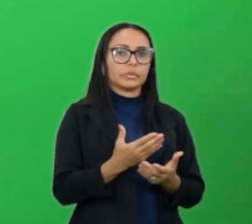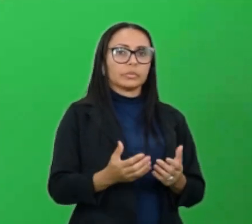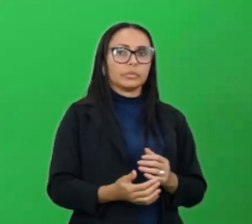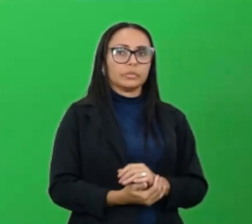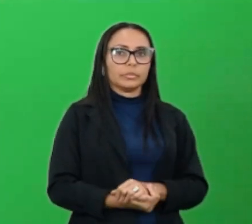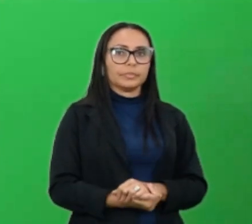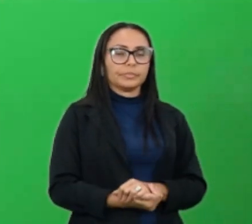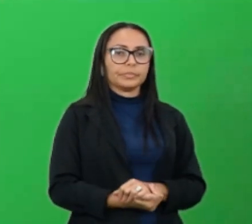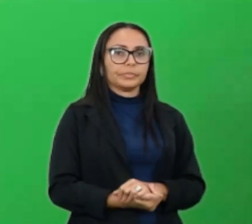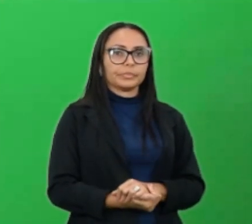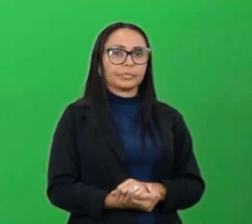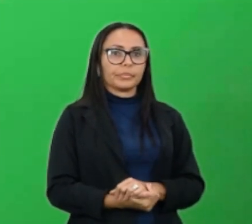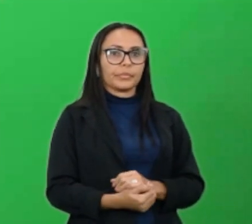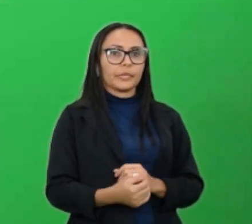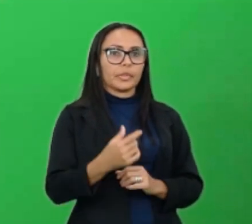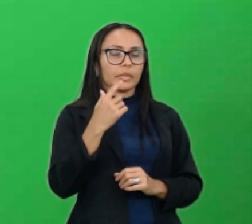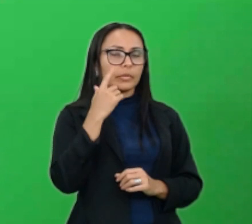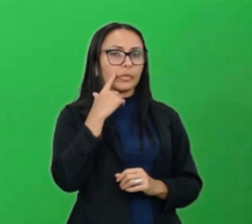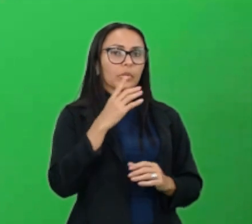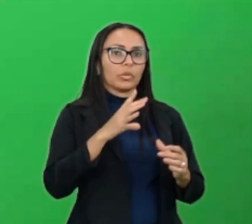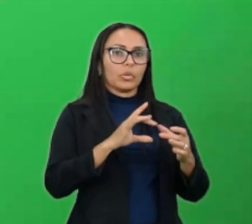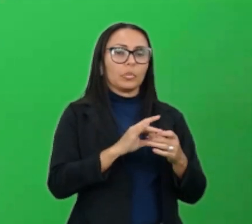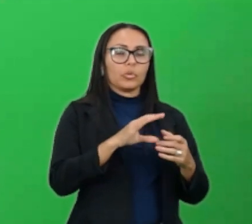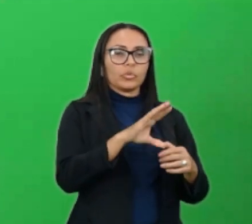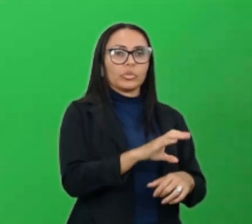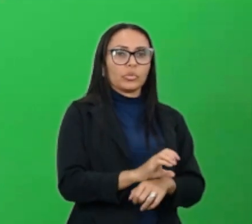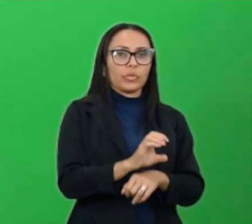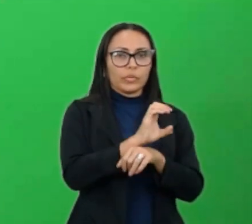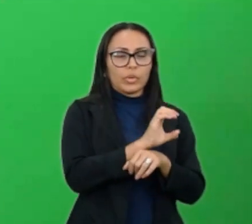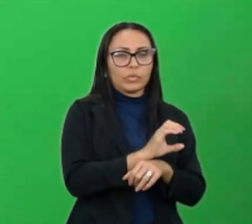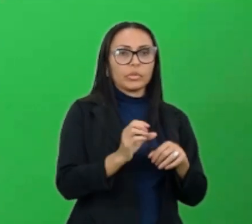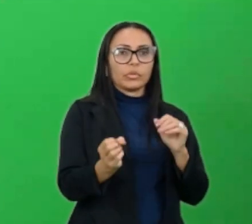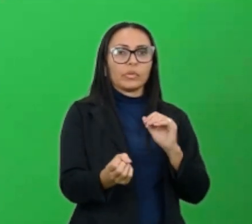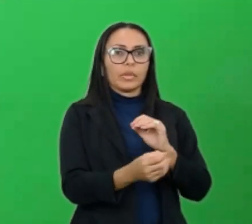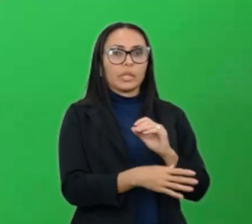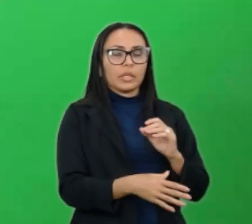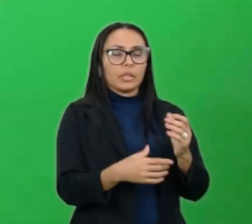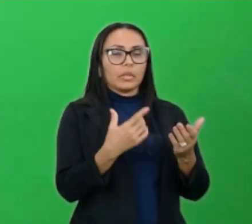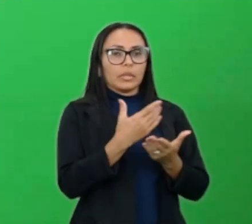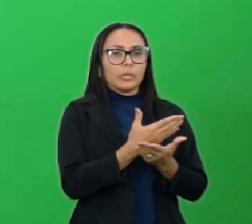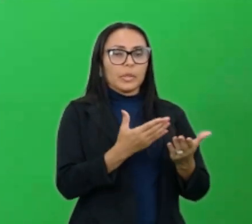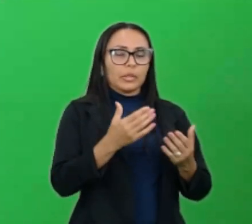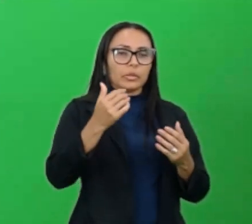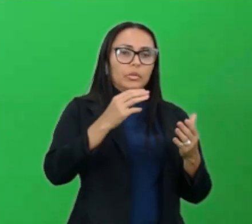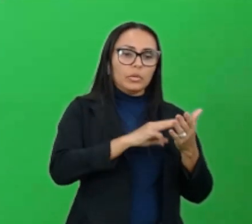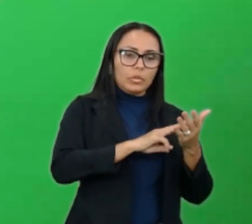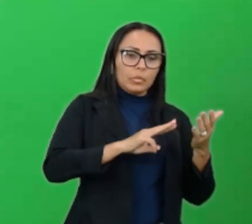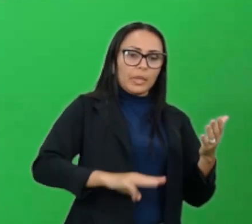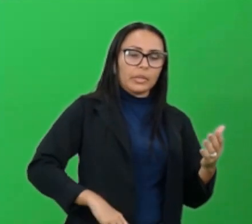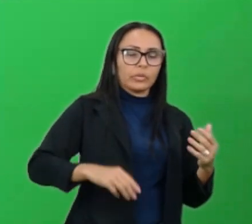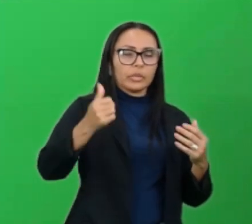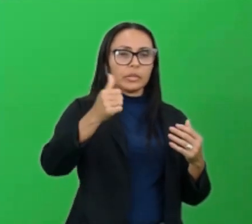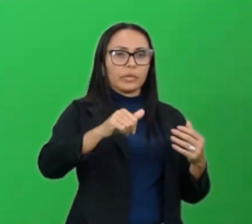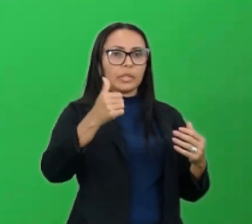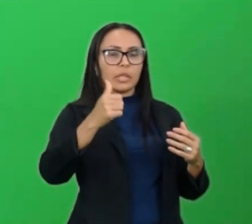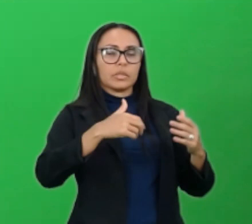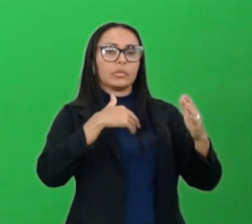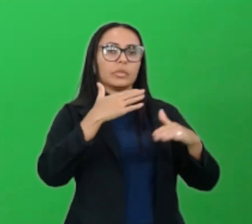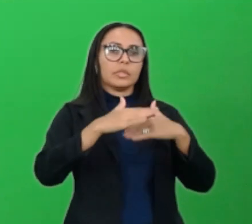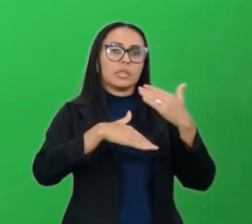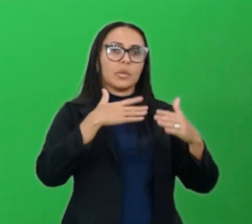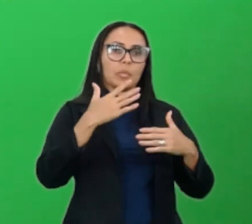Indicador Composto Estadual de Inovação, que é um método de avaliação do desempenho inovativo dos sistemas regionais